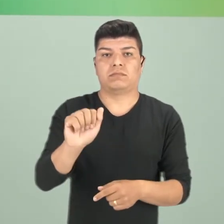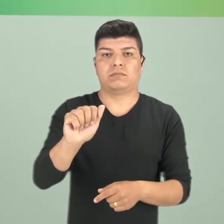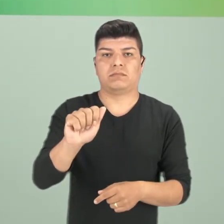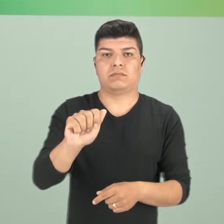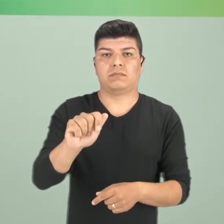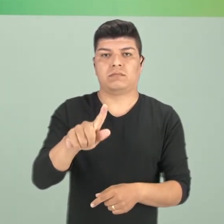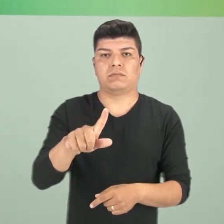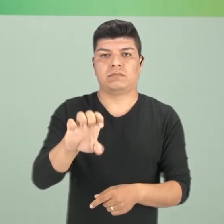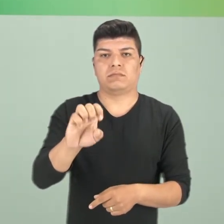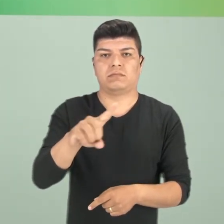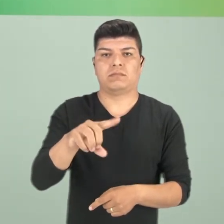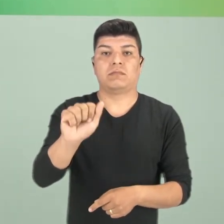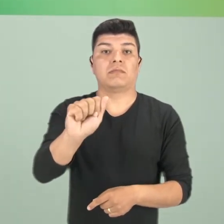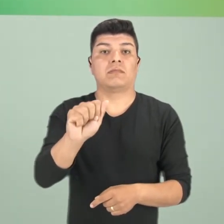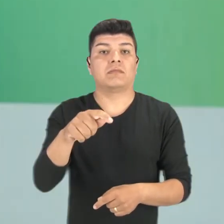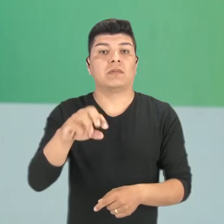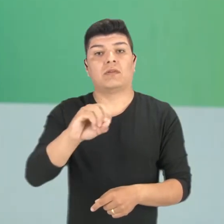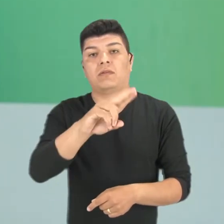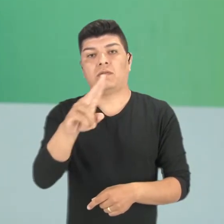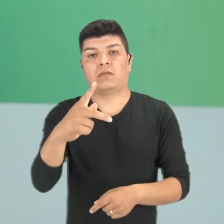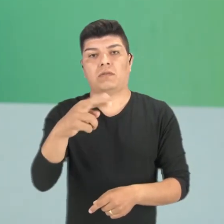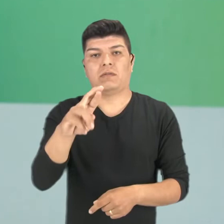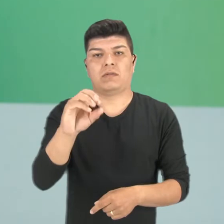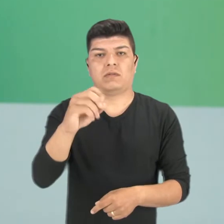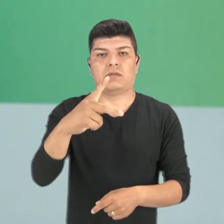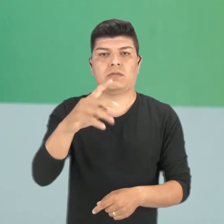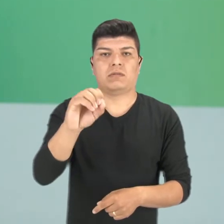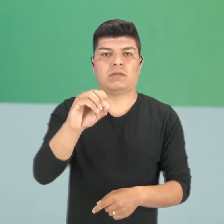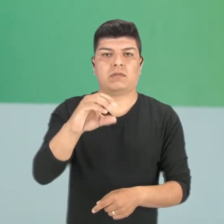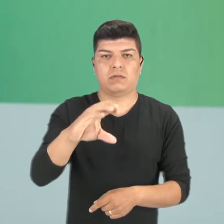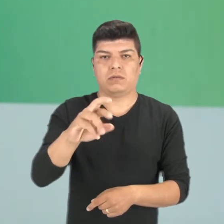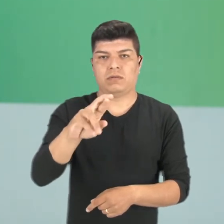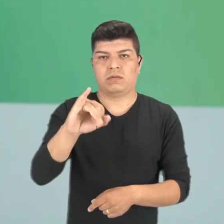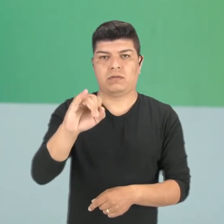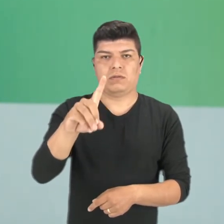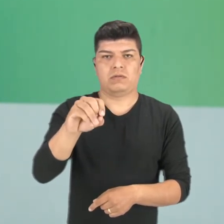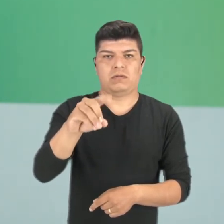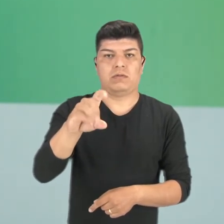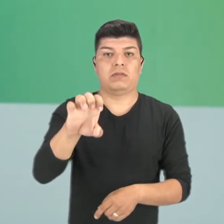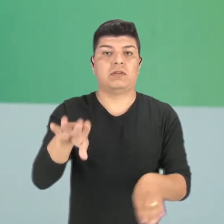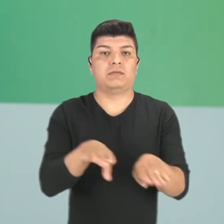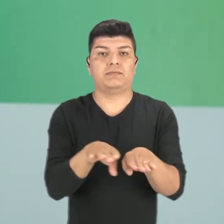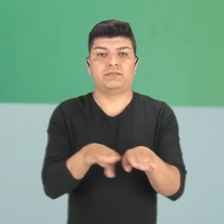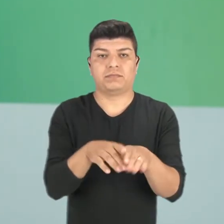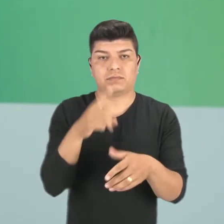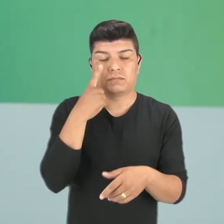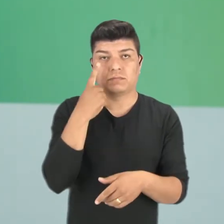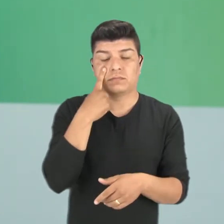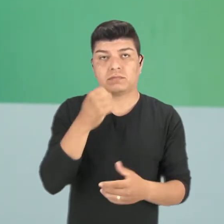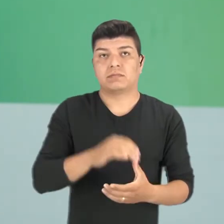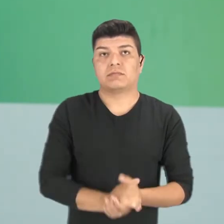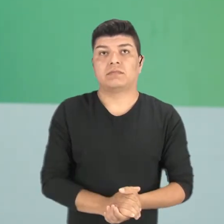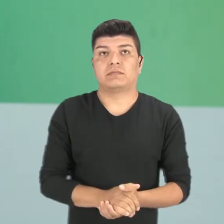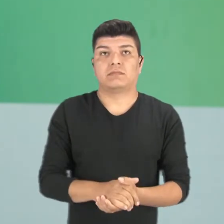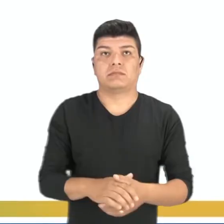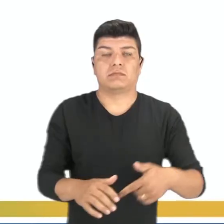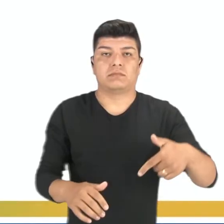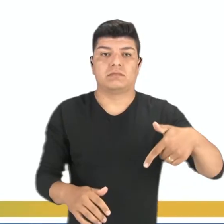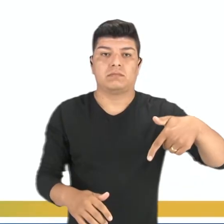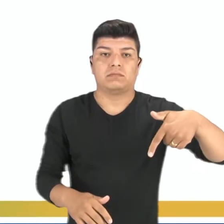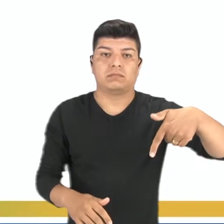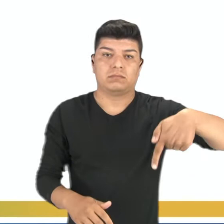ou a proporcionalidade. Então, acompanhe comigo a nomenclatura. Então, observe que o